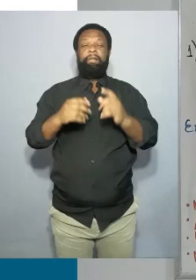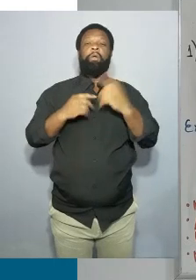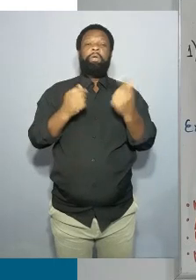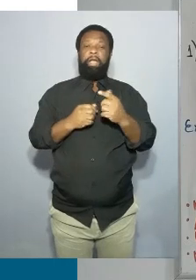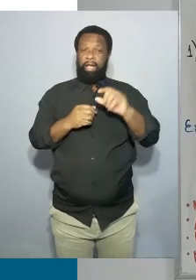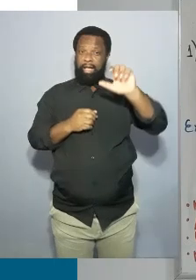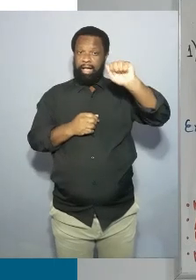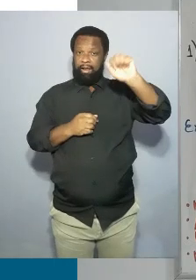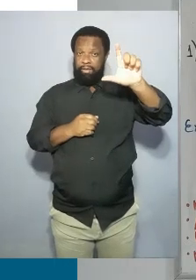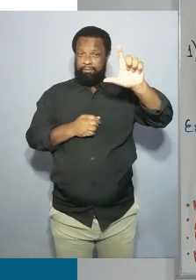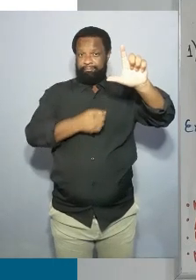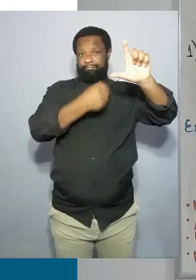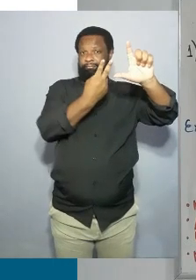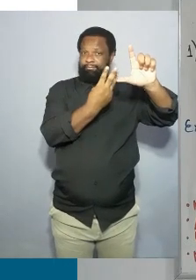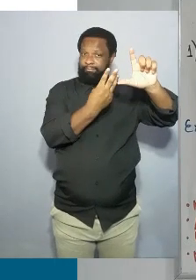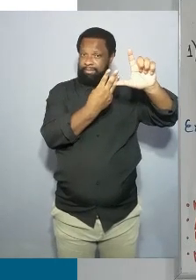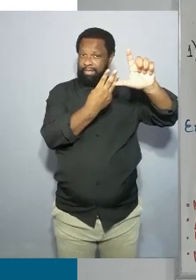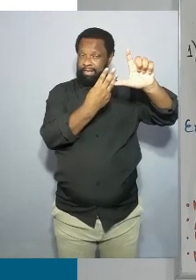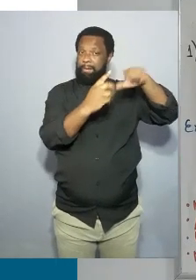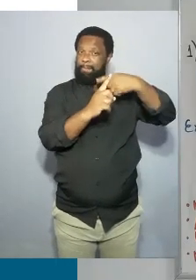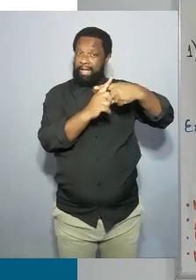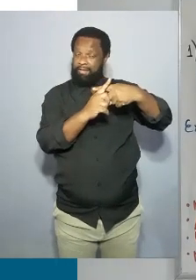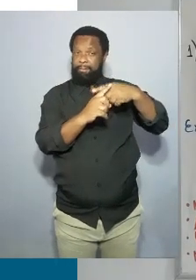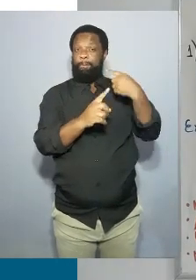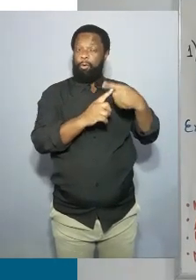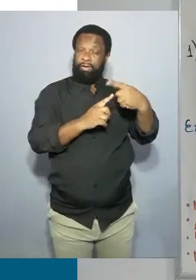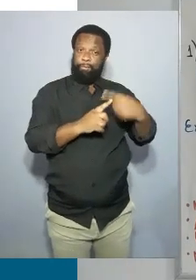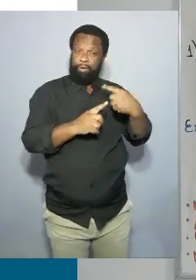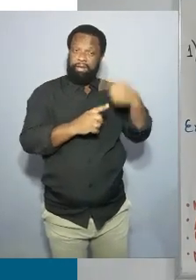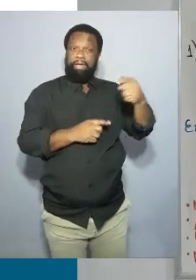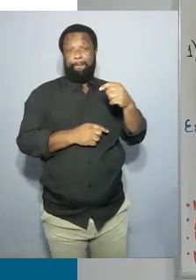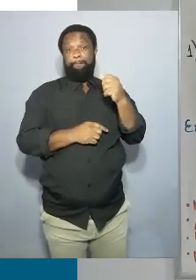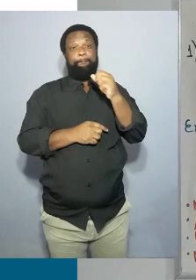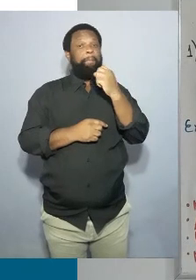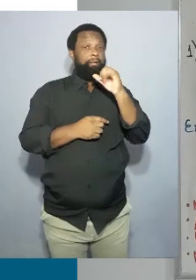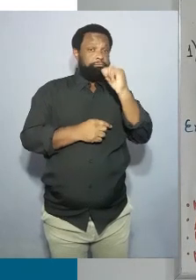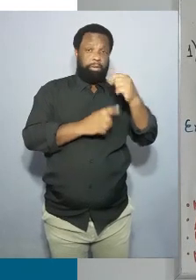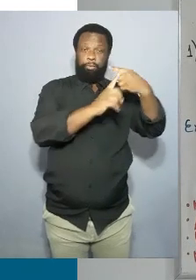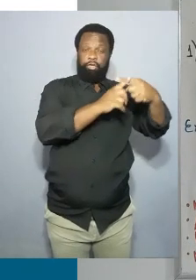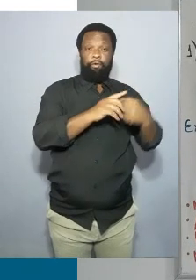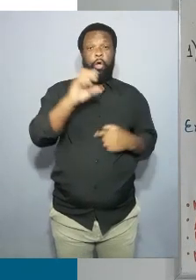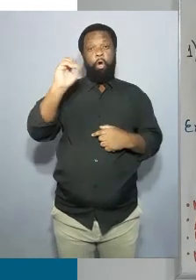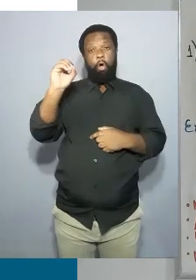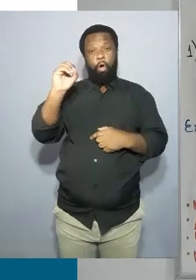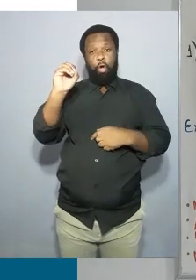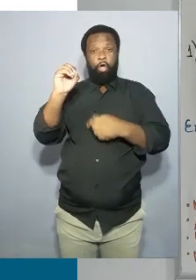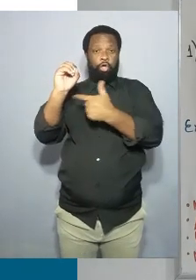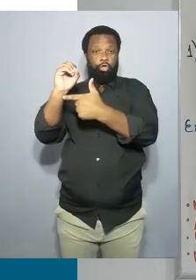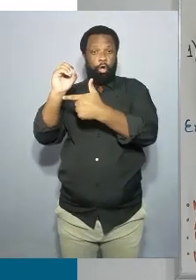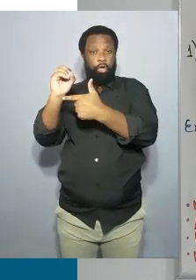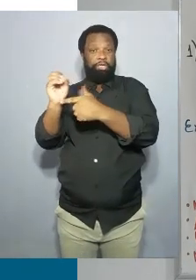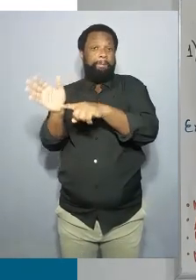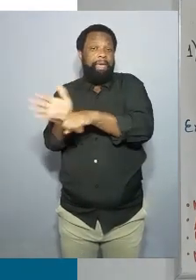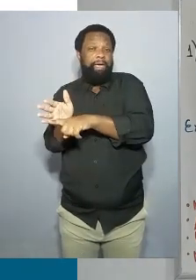coloca o alumínio 3+, porque é a carga que ele apresenta, e o O2-, que é a